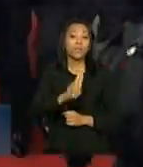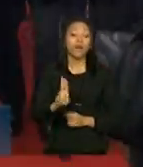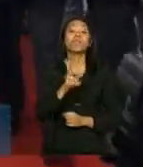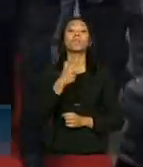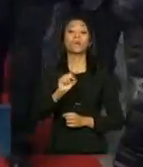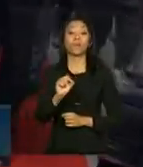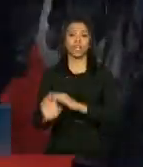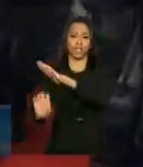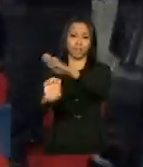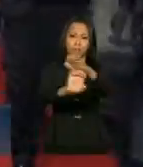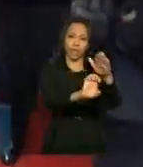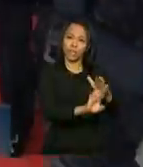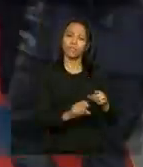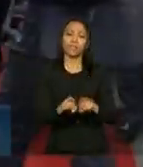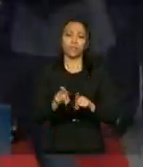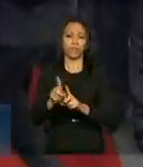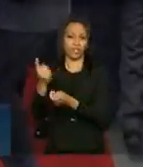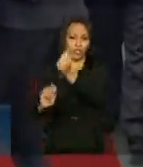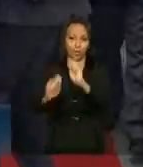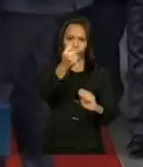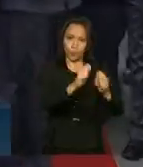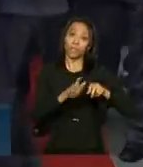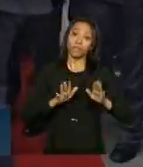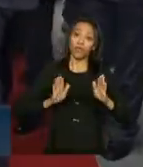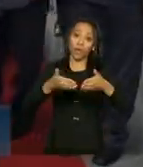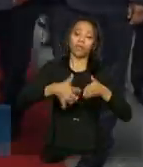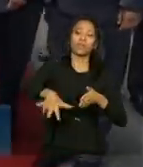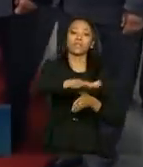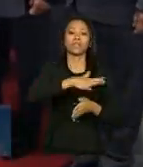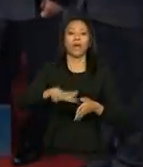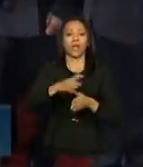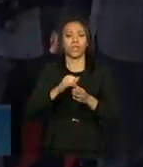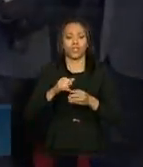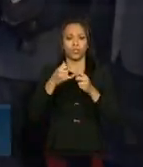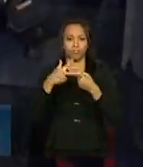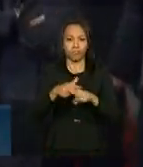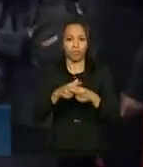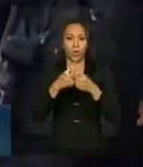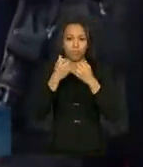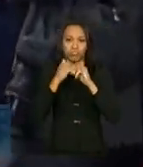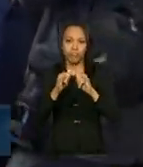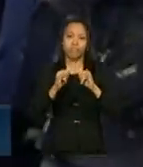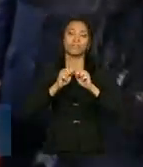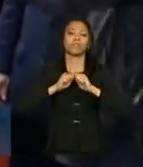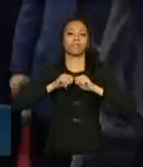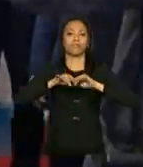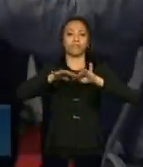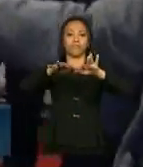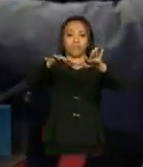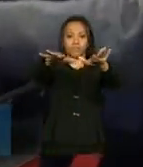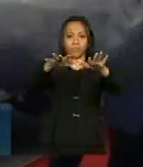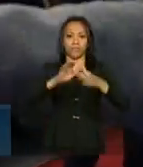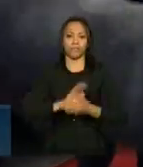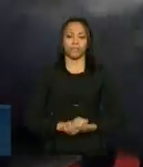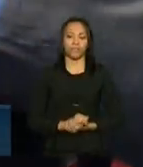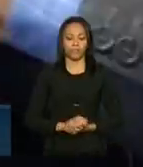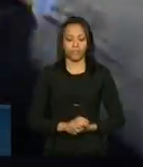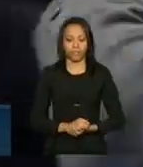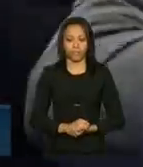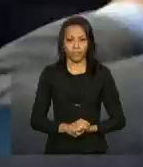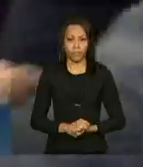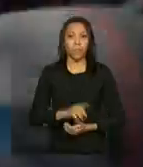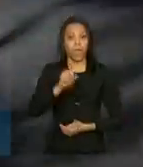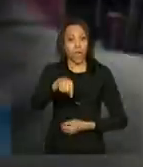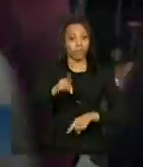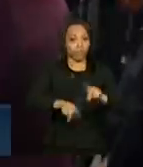indústrias e empresas dos setores de geração, transmissão e distribuição de energia elétrica.